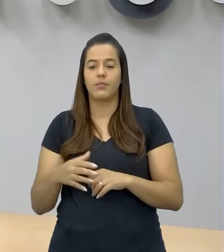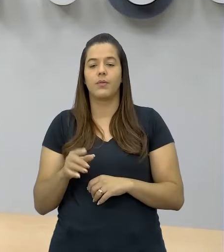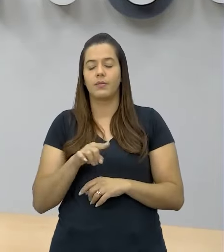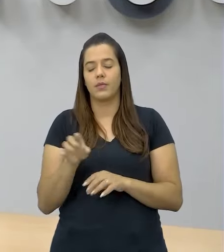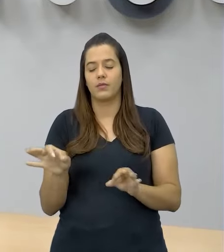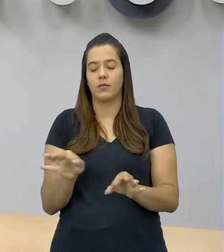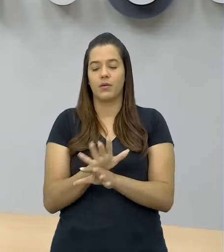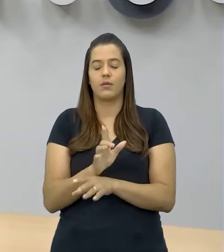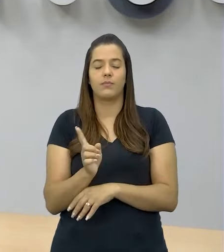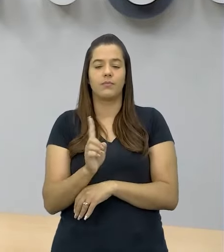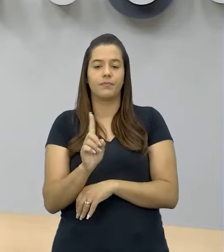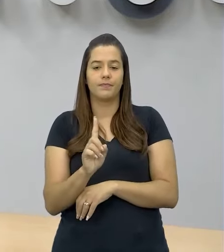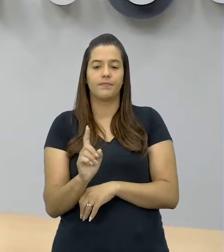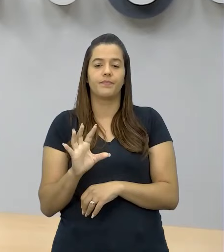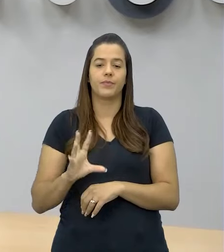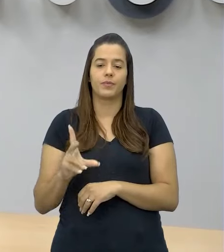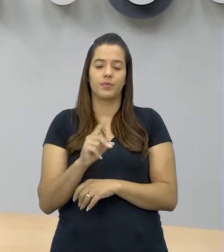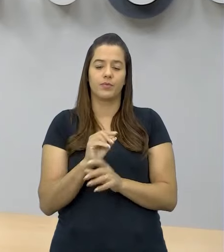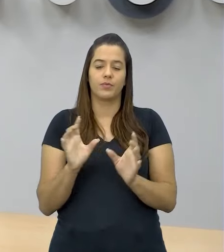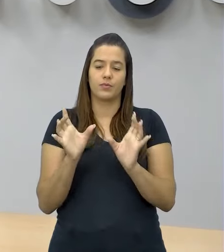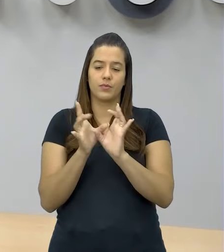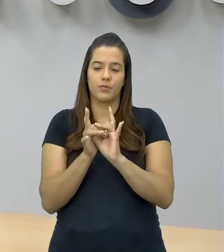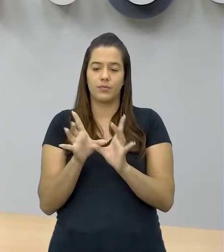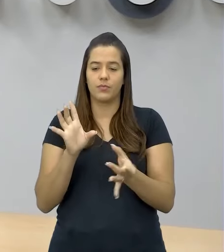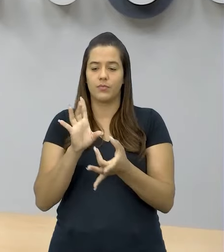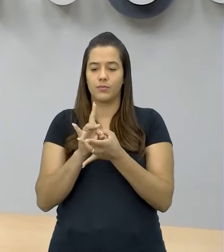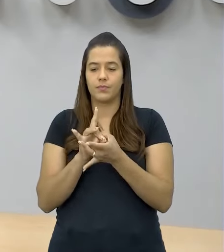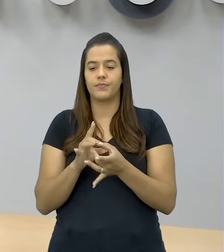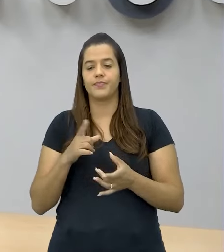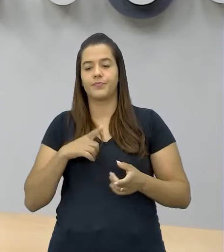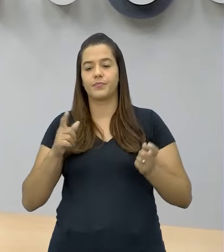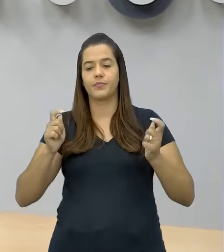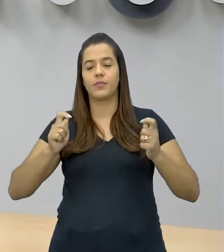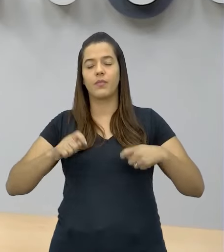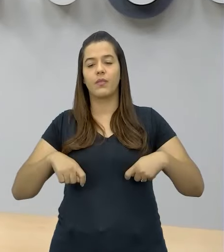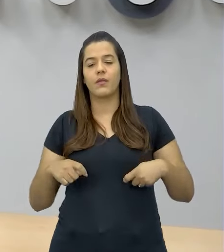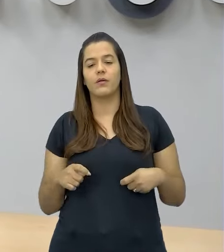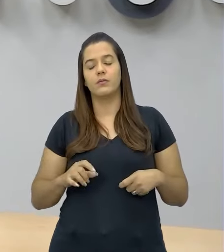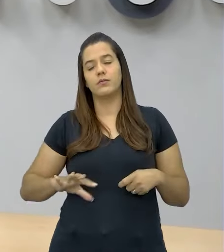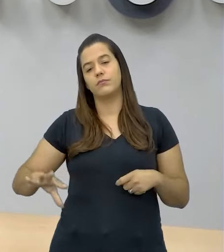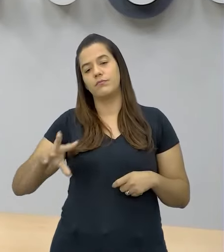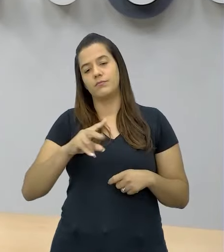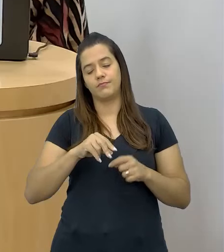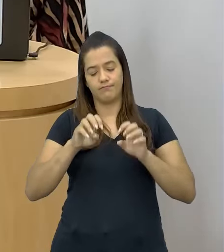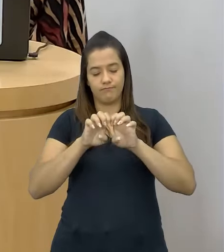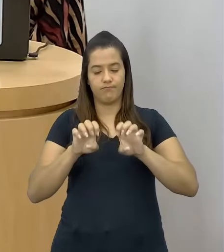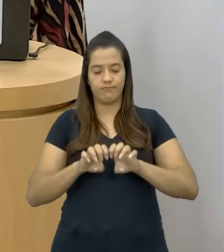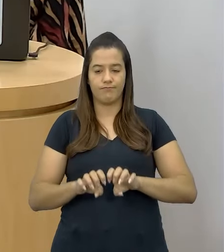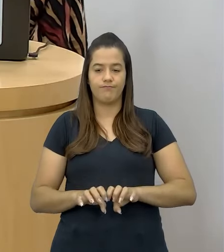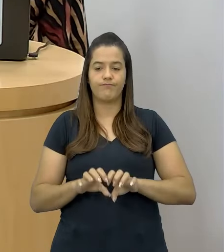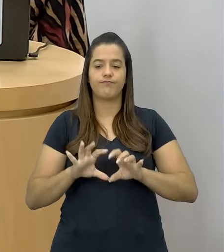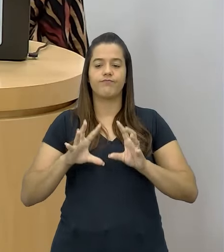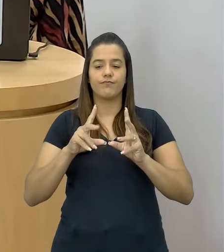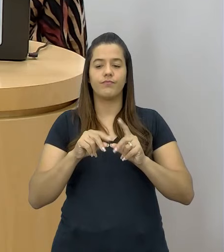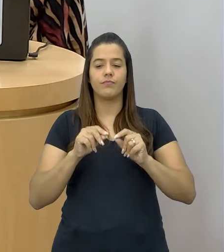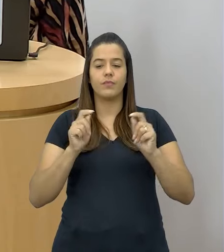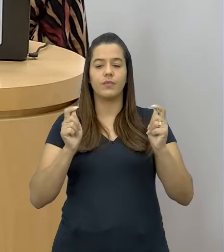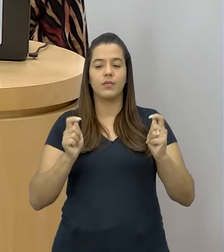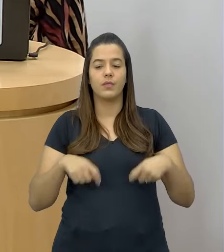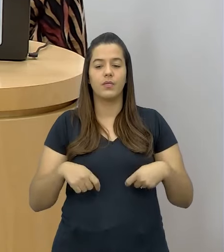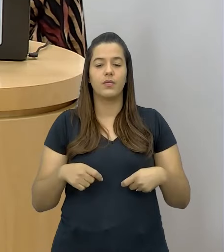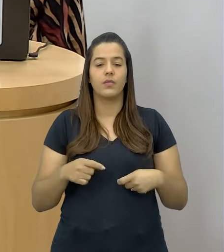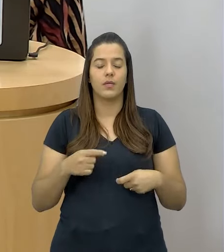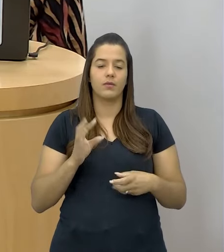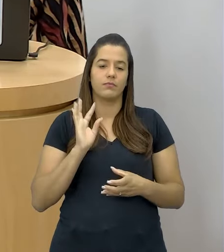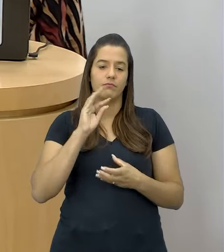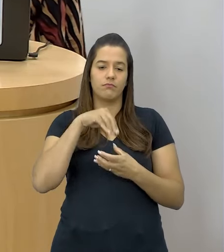aí, porque o próprio eixo integrador, né, o próprio eixo estruturante, ele é uma possibilidade de